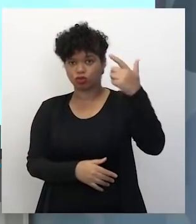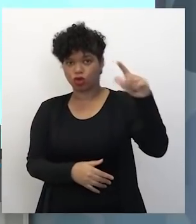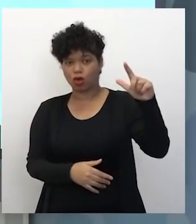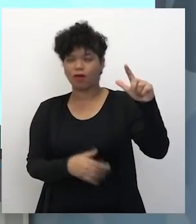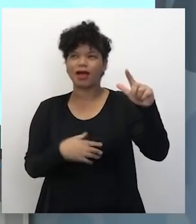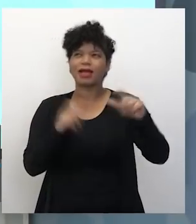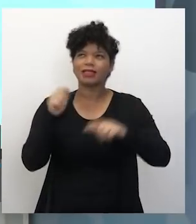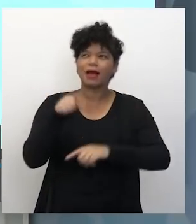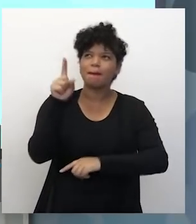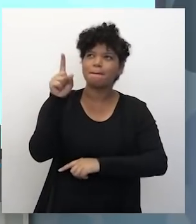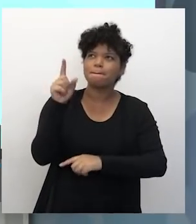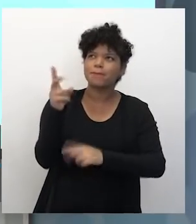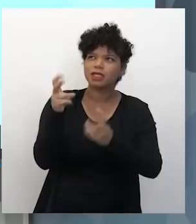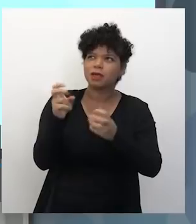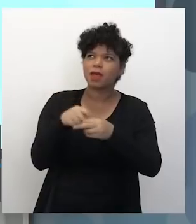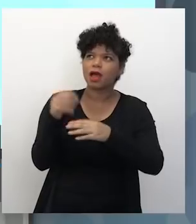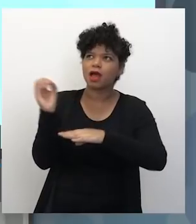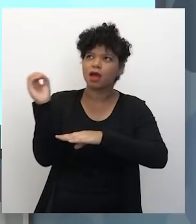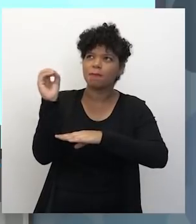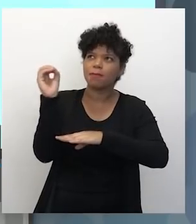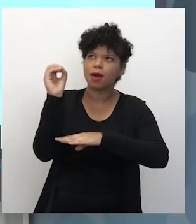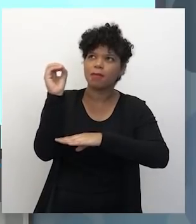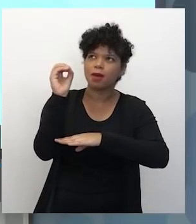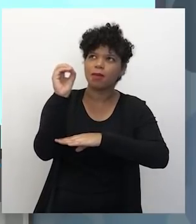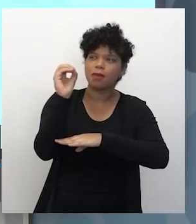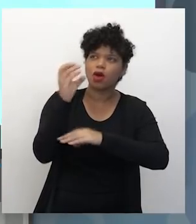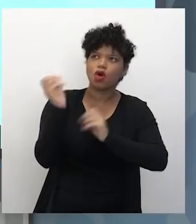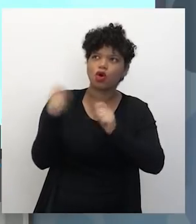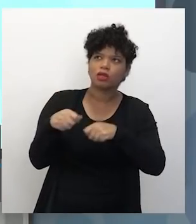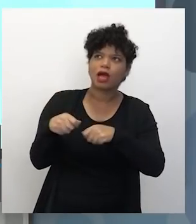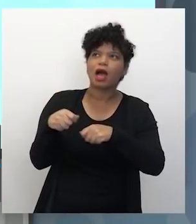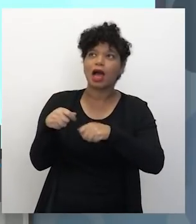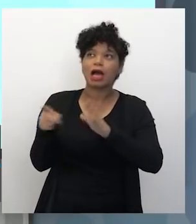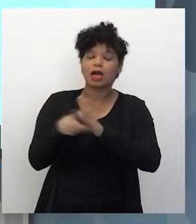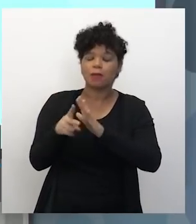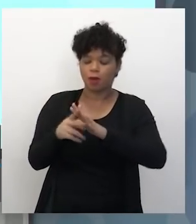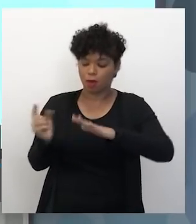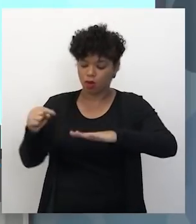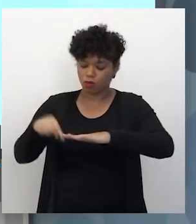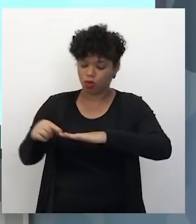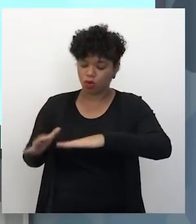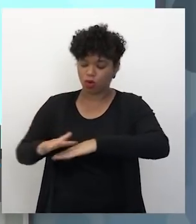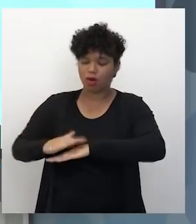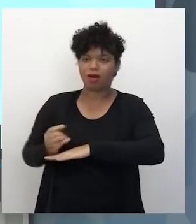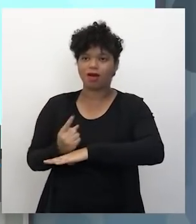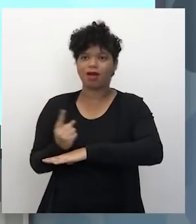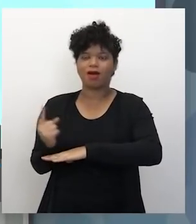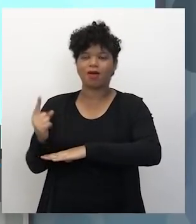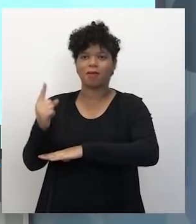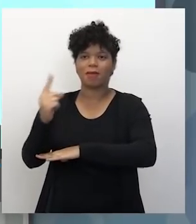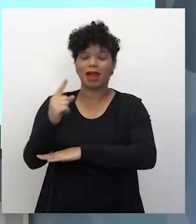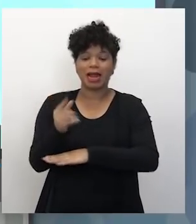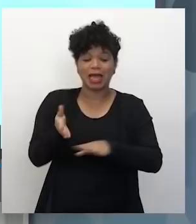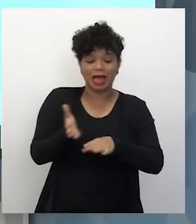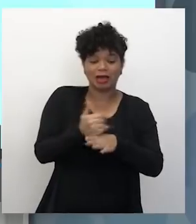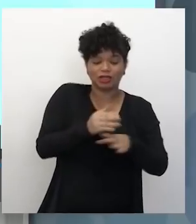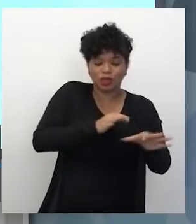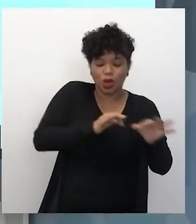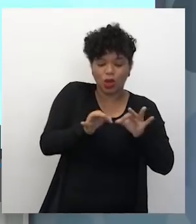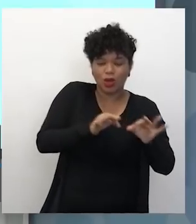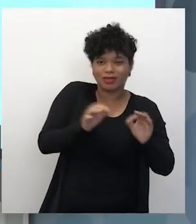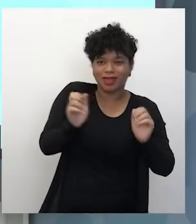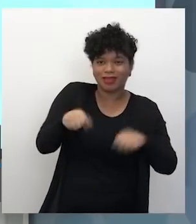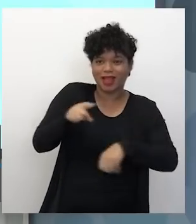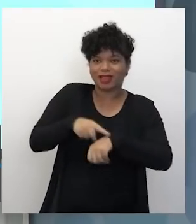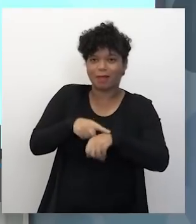pela lua, eles conseguiam se organizar socialmente para que eles aproveitassem mais o